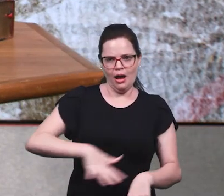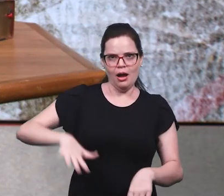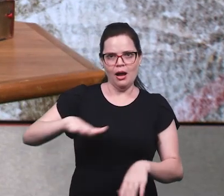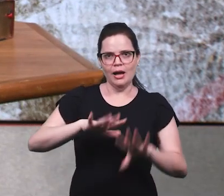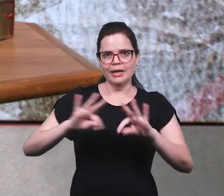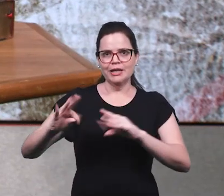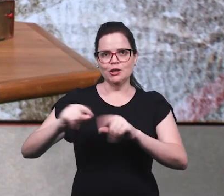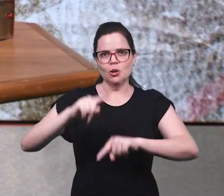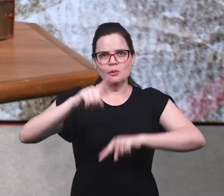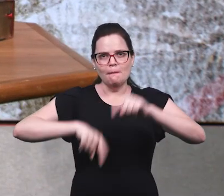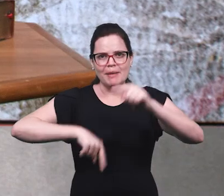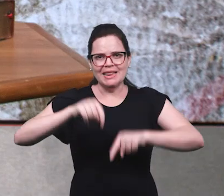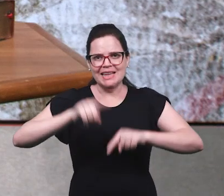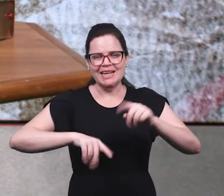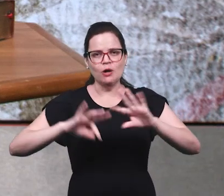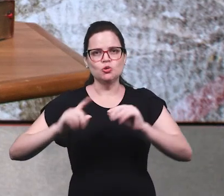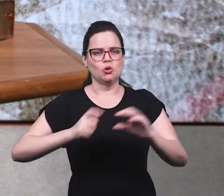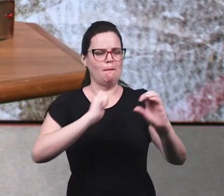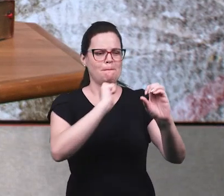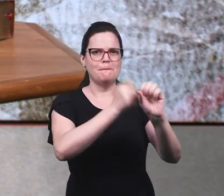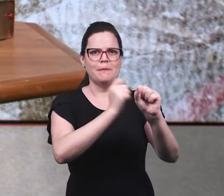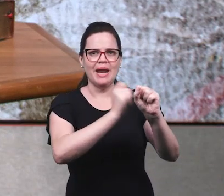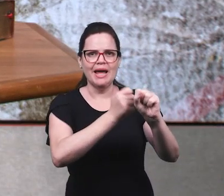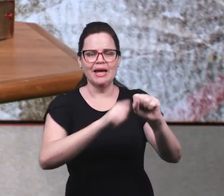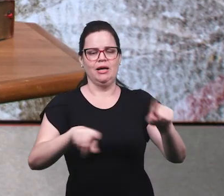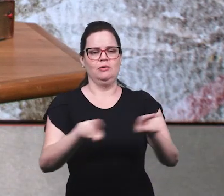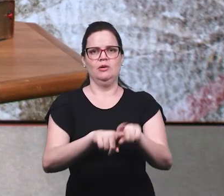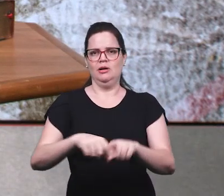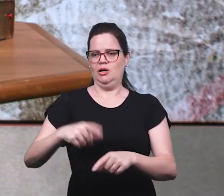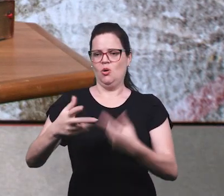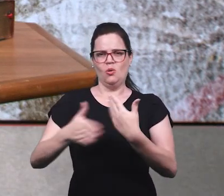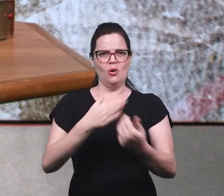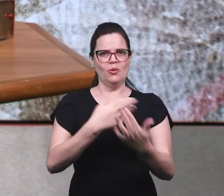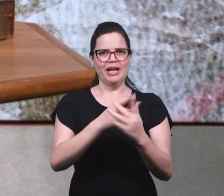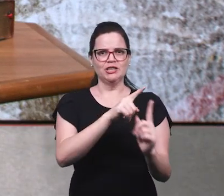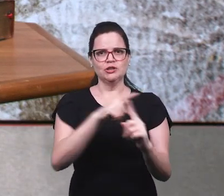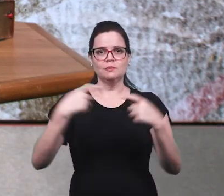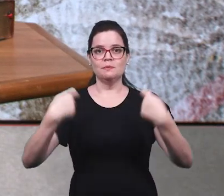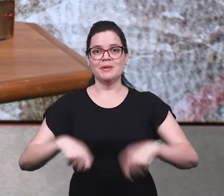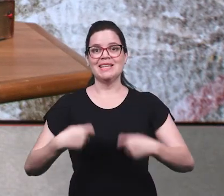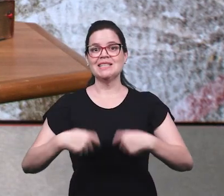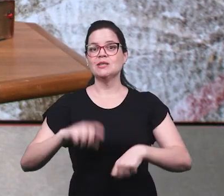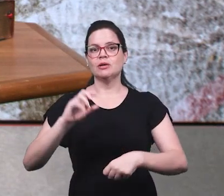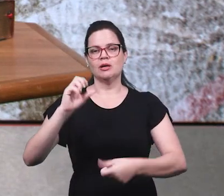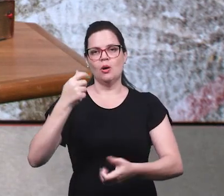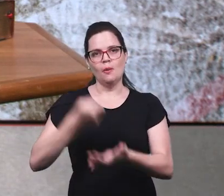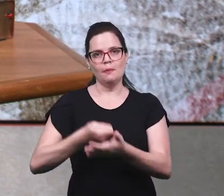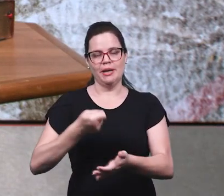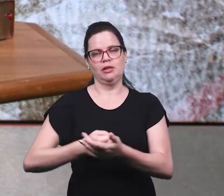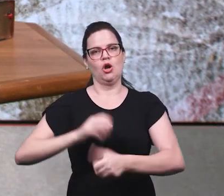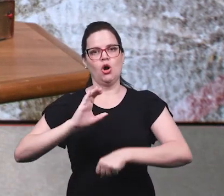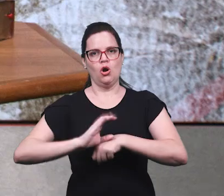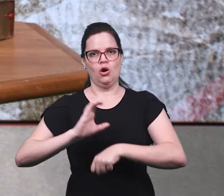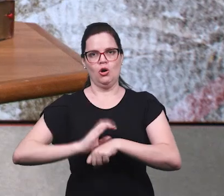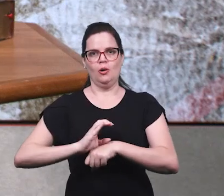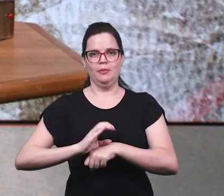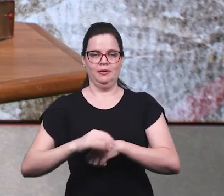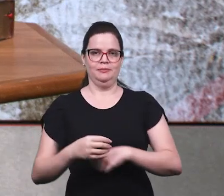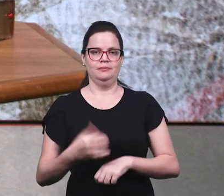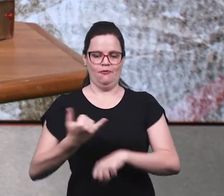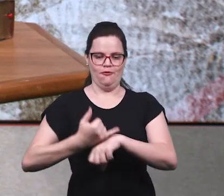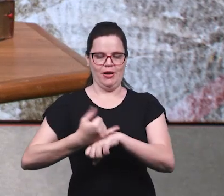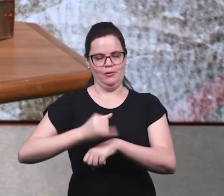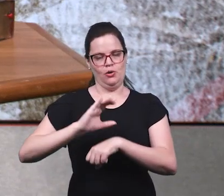os seus pregos e todos os pregos do pátio serão de cobre. Então, nós estamos lendo